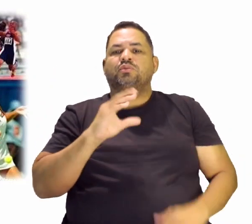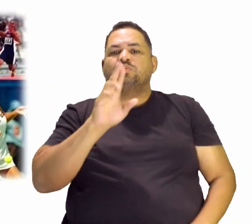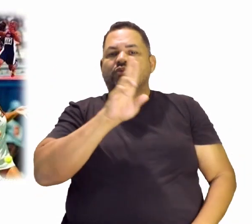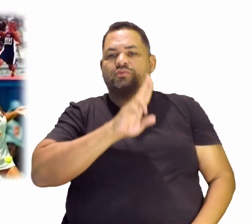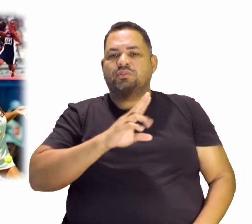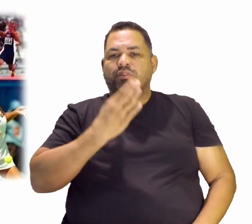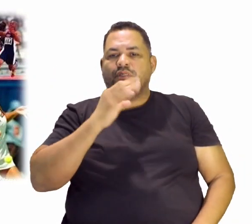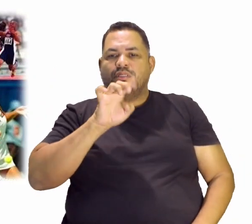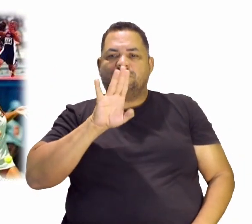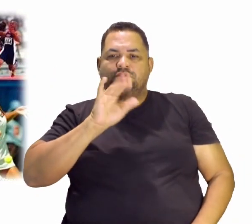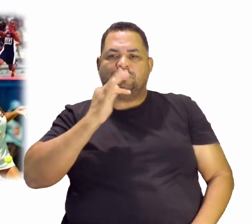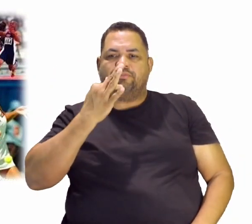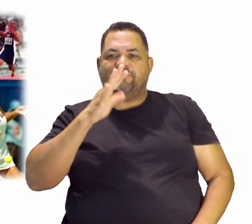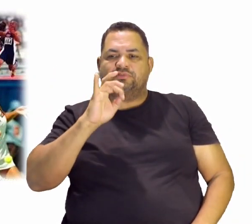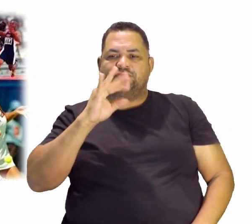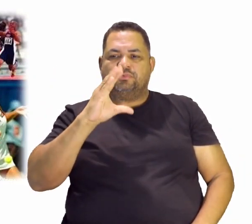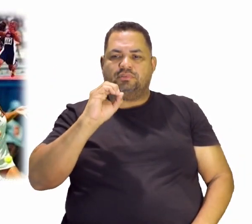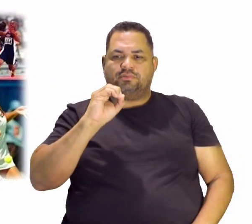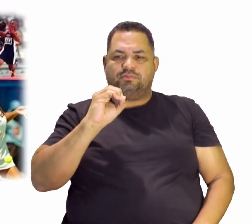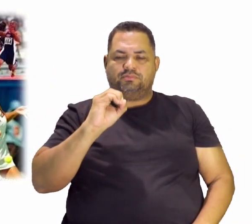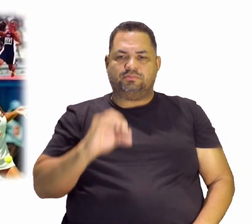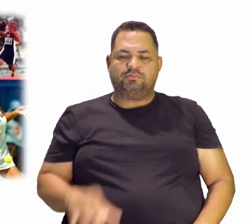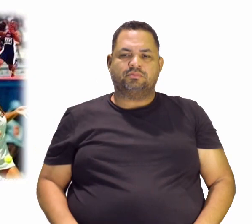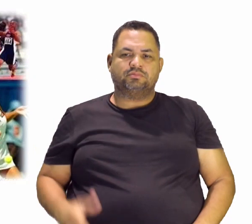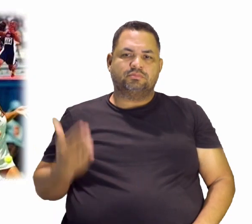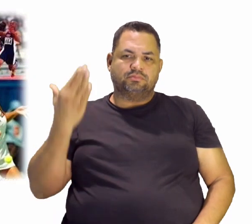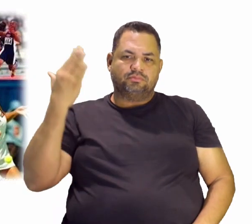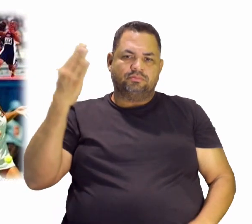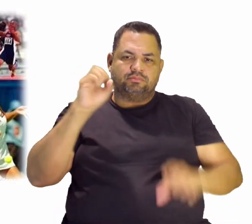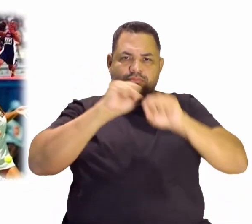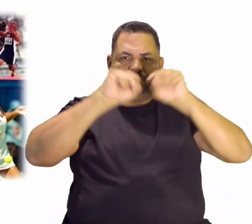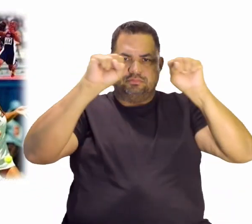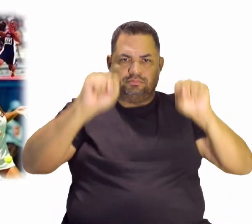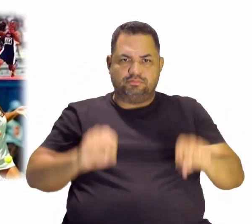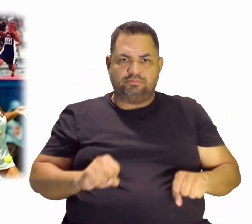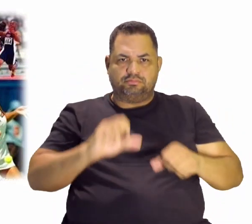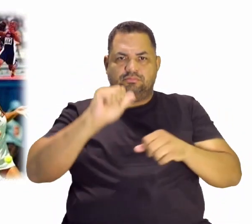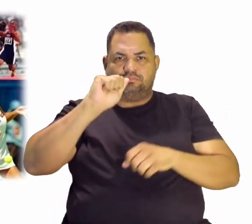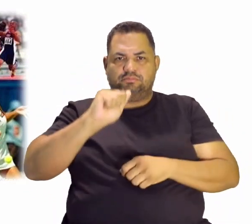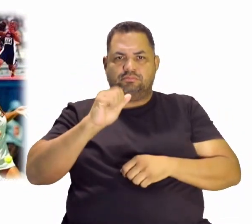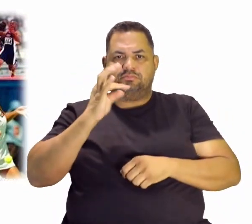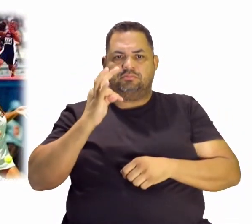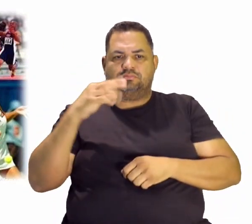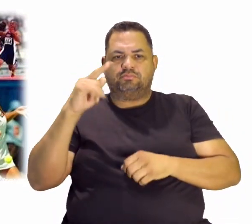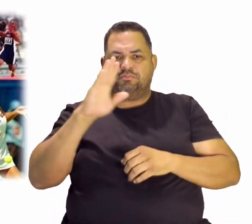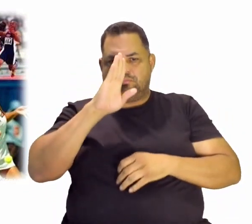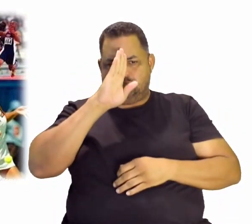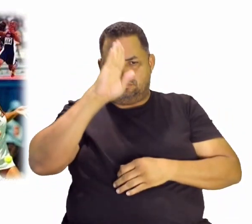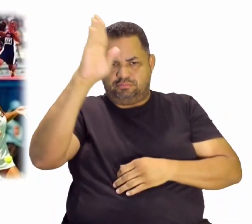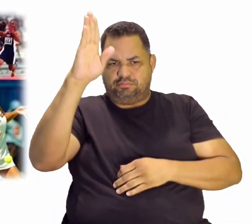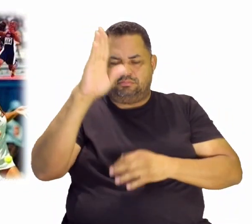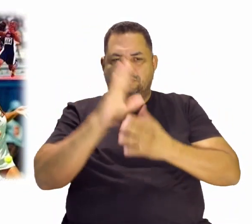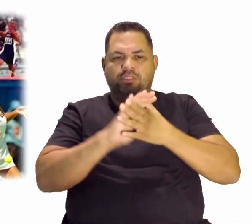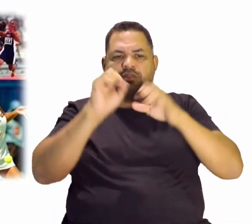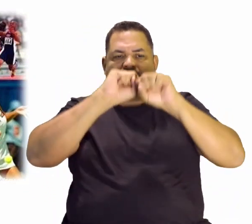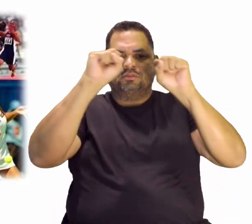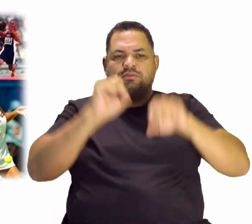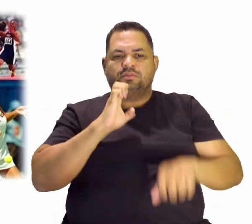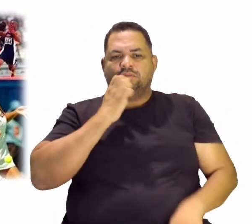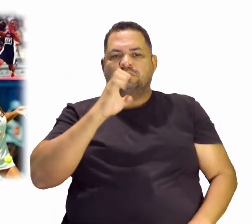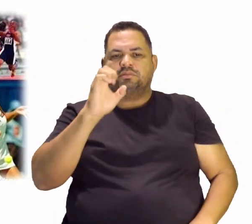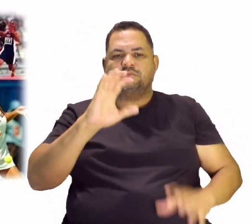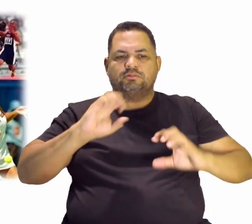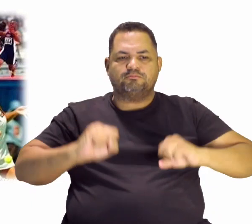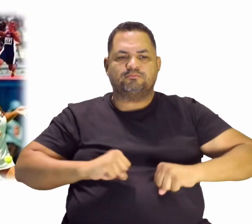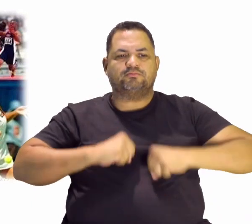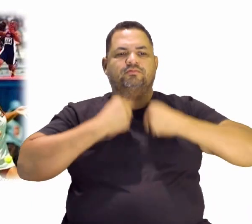creatina fosfato, ok? Então, o sistema ATP, ele é o principal sistema energético para esforços máximos com